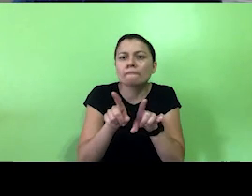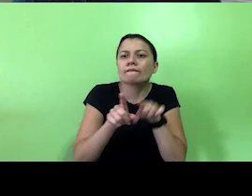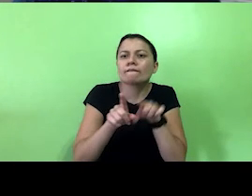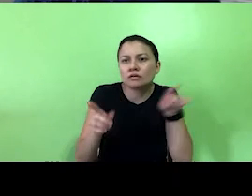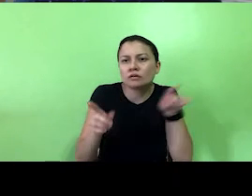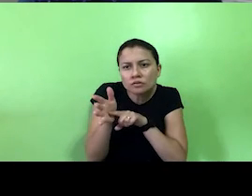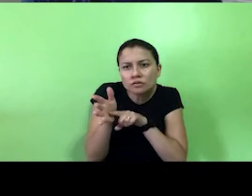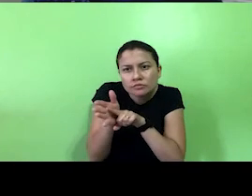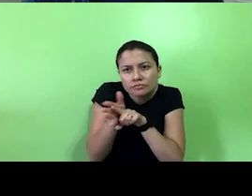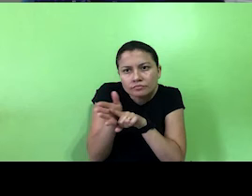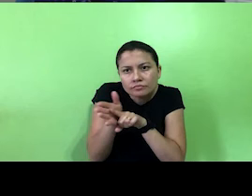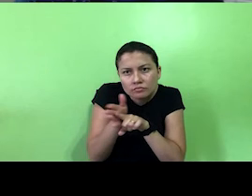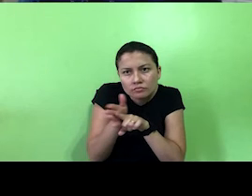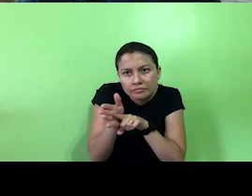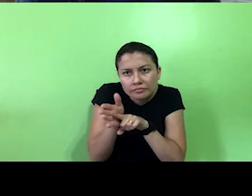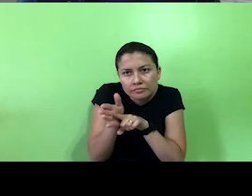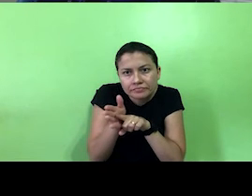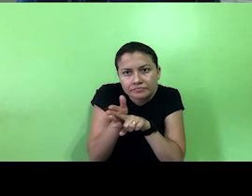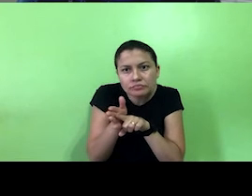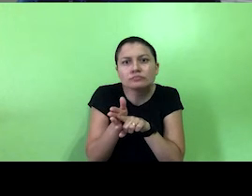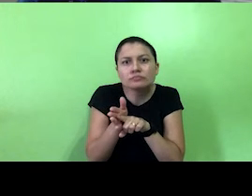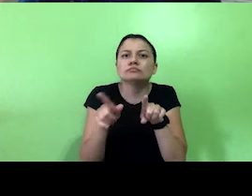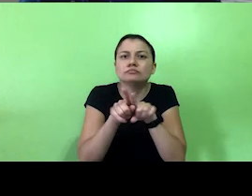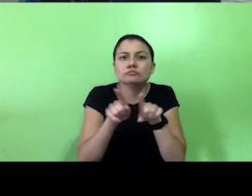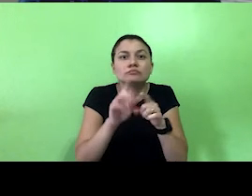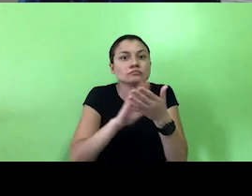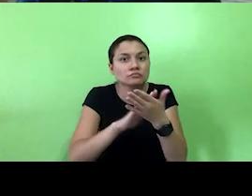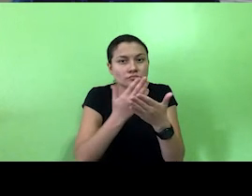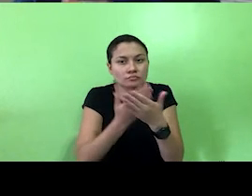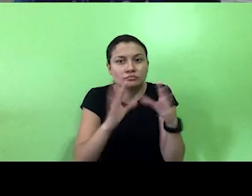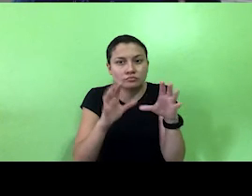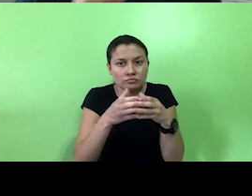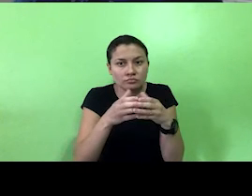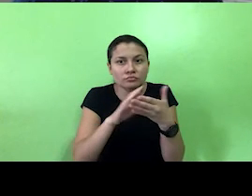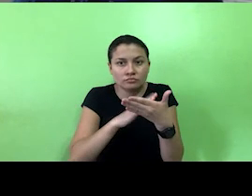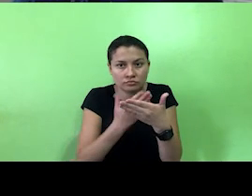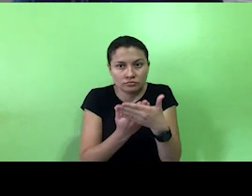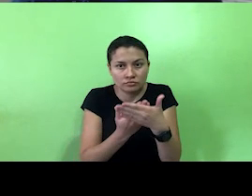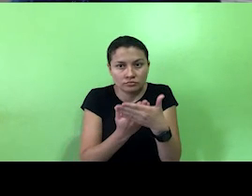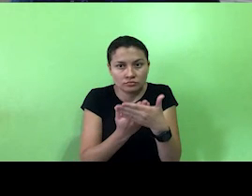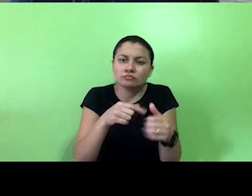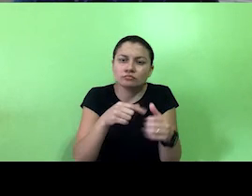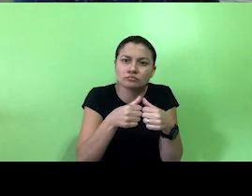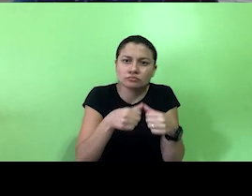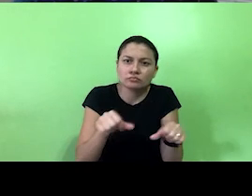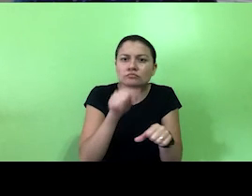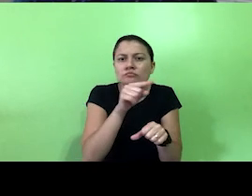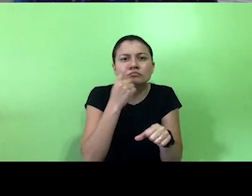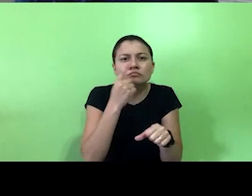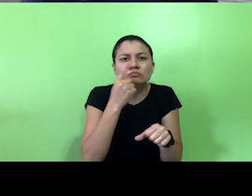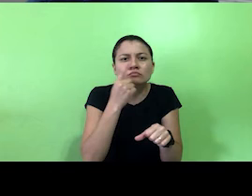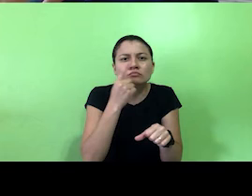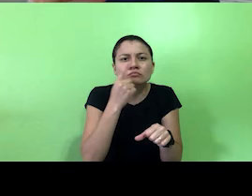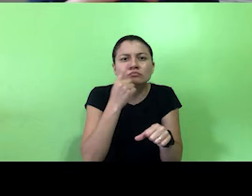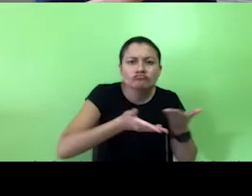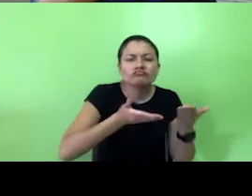pesquisadores, e os intérpretes, a dupla de intérpretes, a gente ficava ali fazendo uma troca sobre o que tinha acontecido.